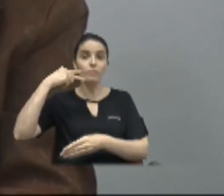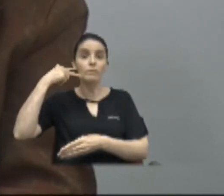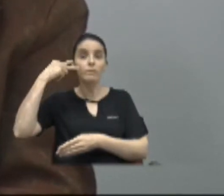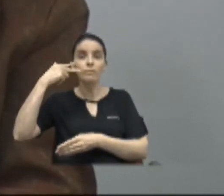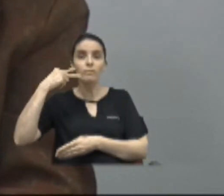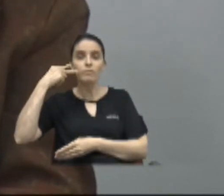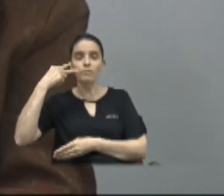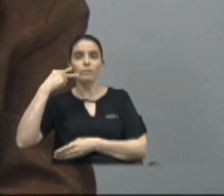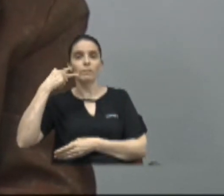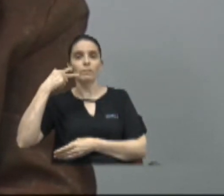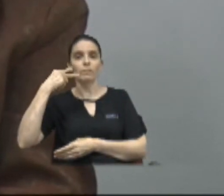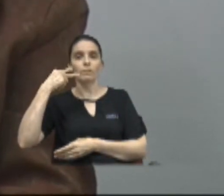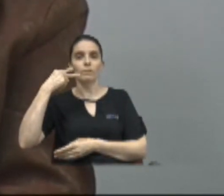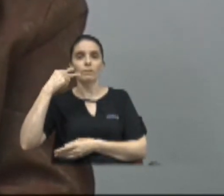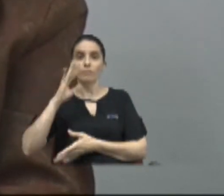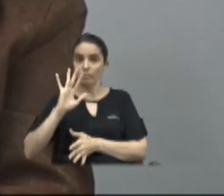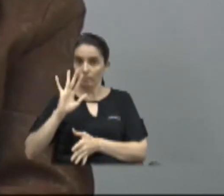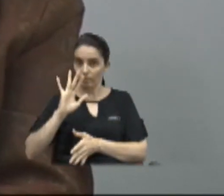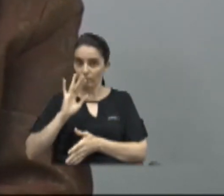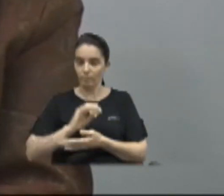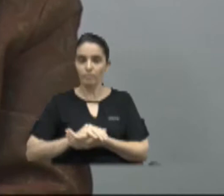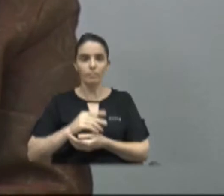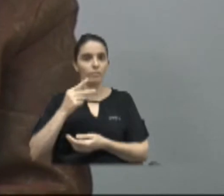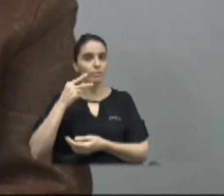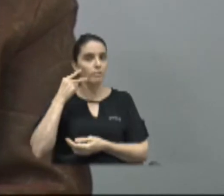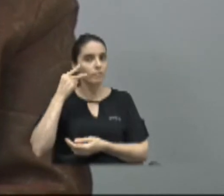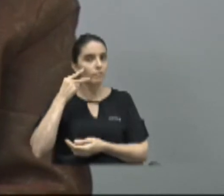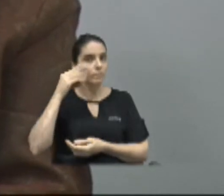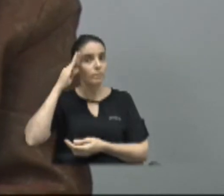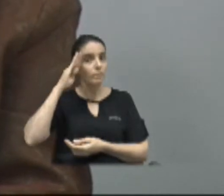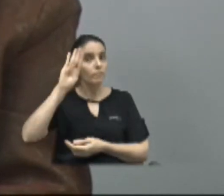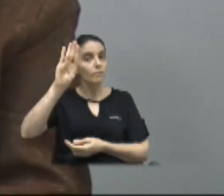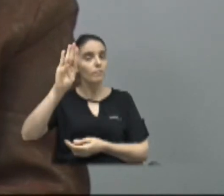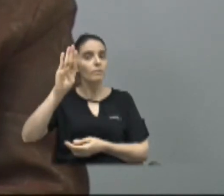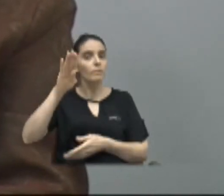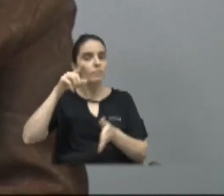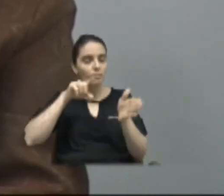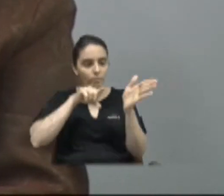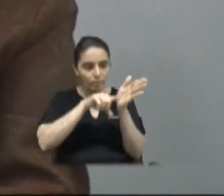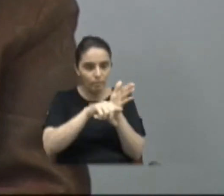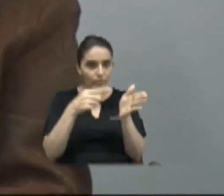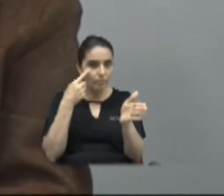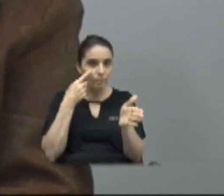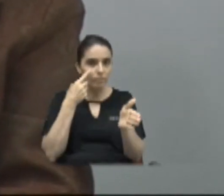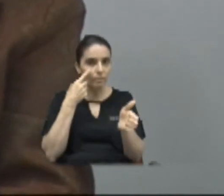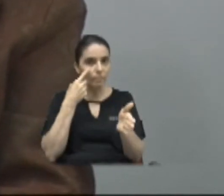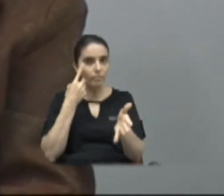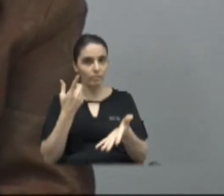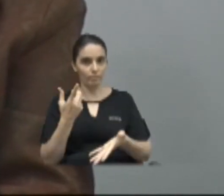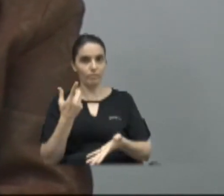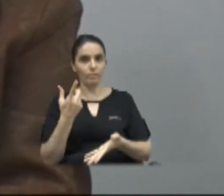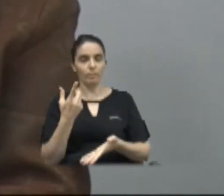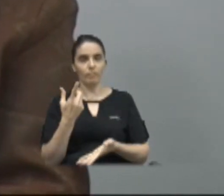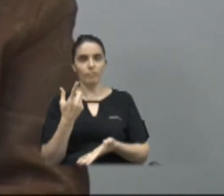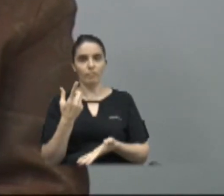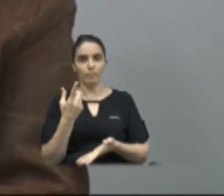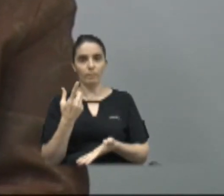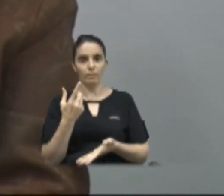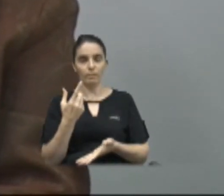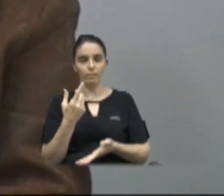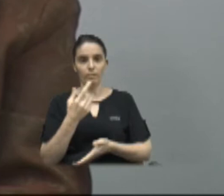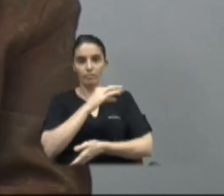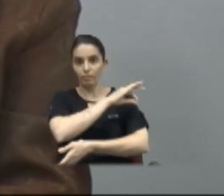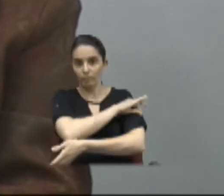vereadores. O vereador, a principal função do vereador é fiscalizar. E o Mário